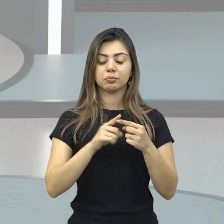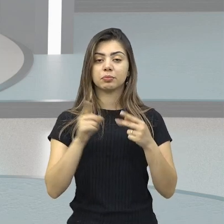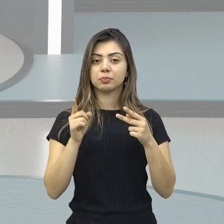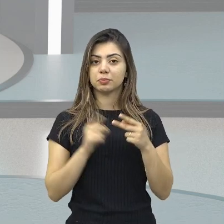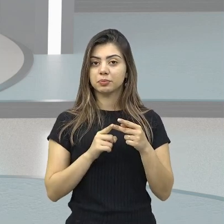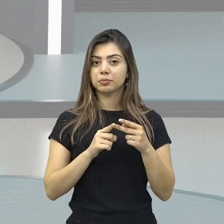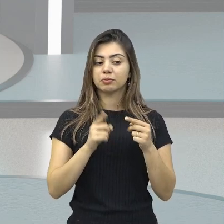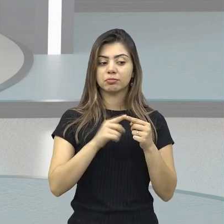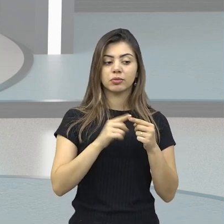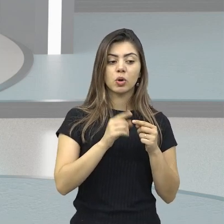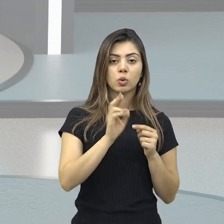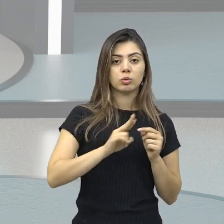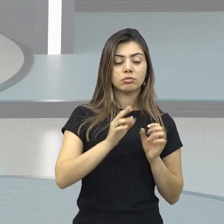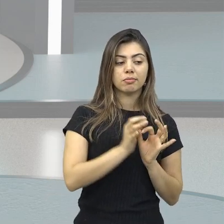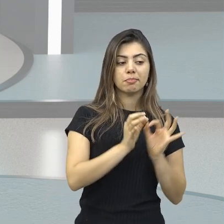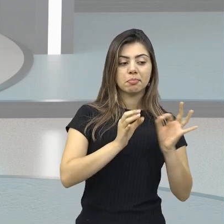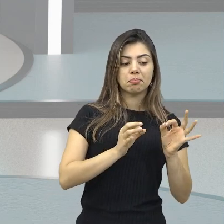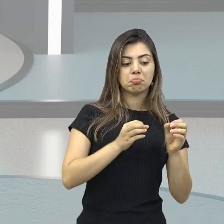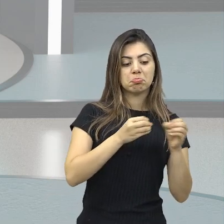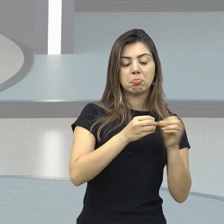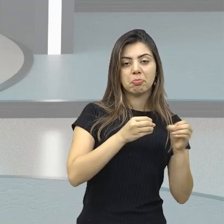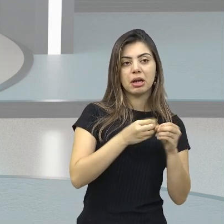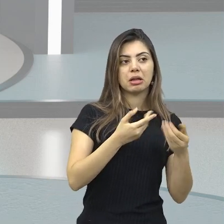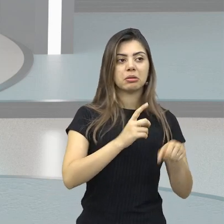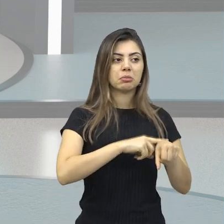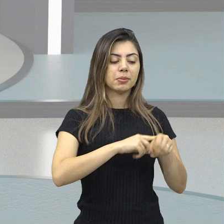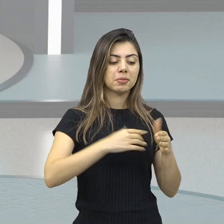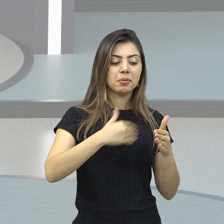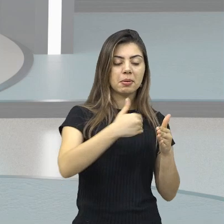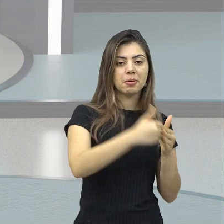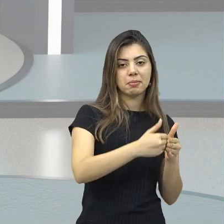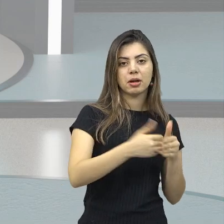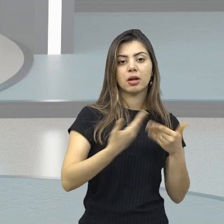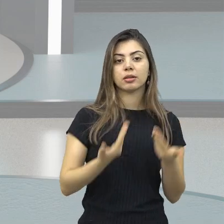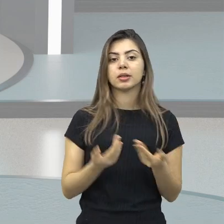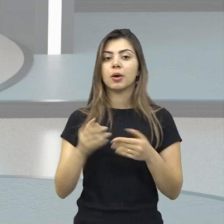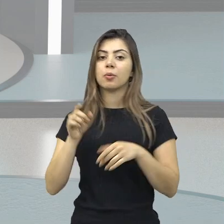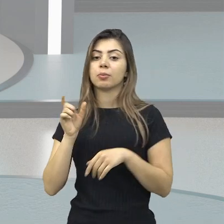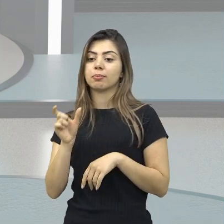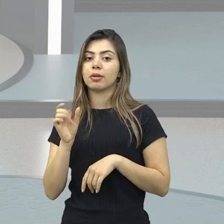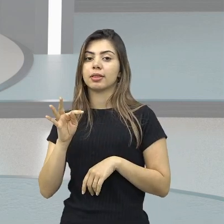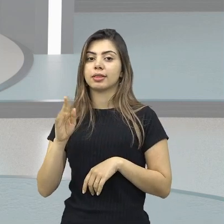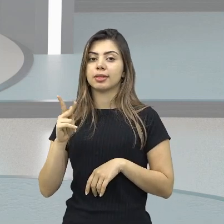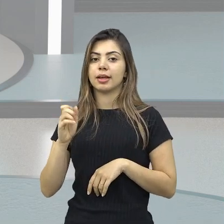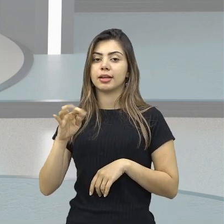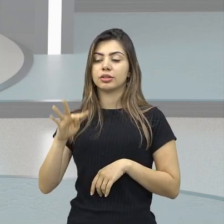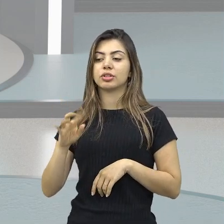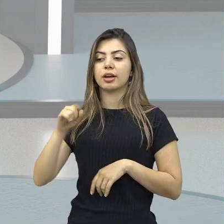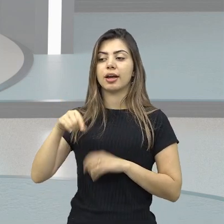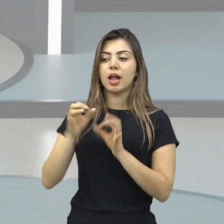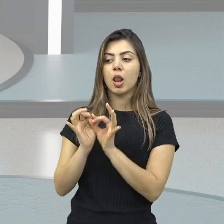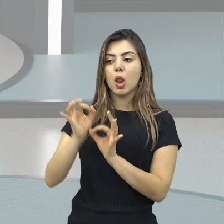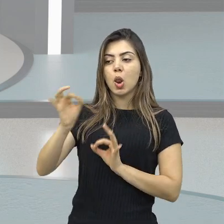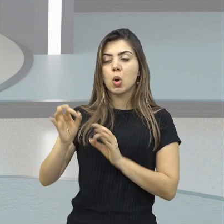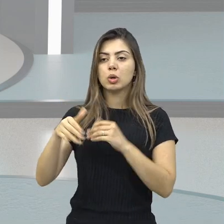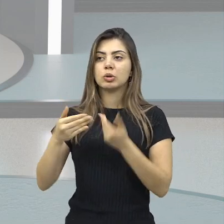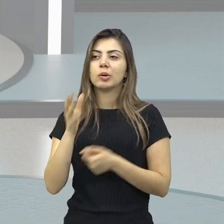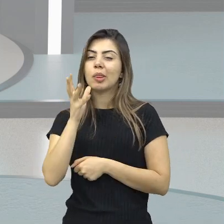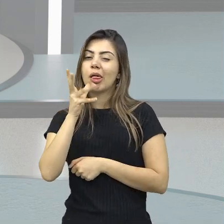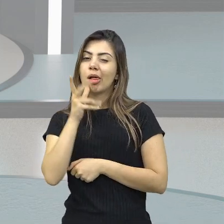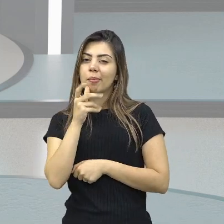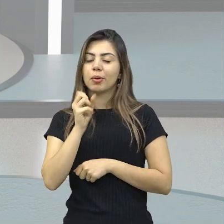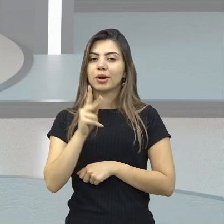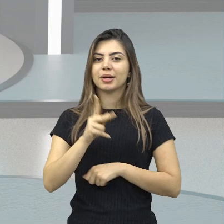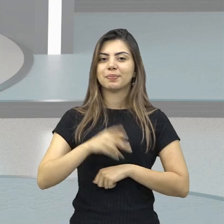This para perto, seja tempo, seja distância, e that para apontar algo à distância, tanto no tempo quanto no